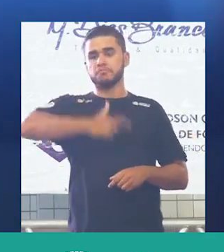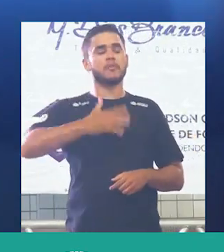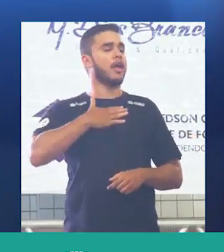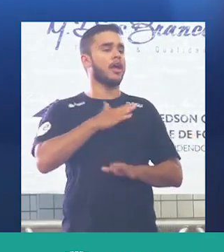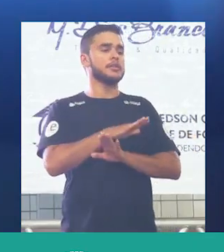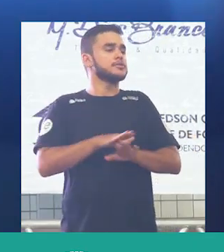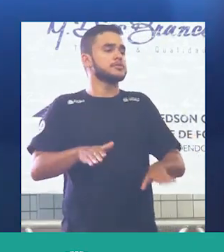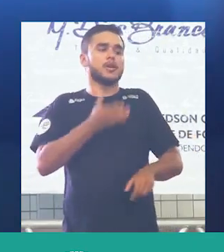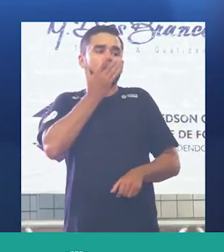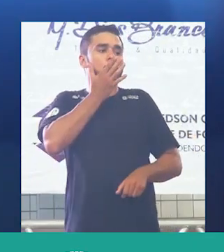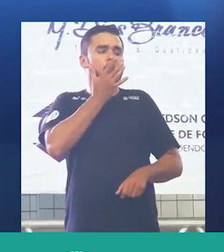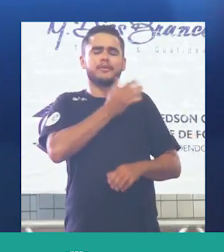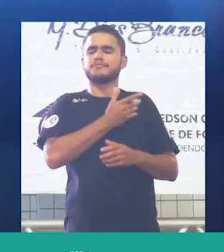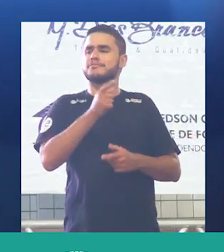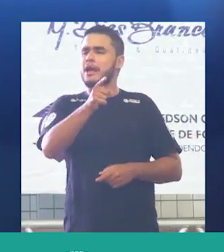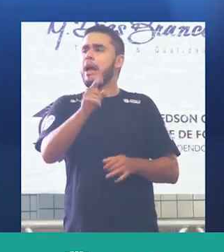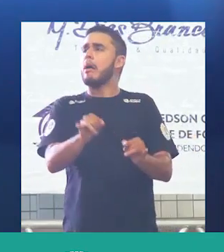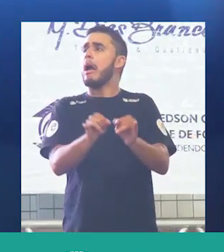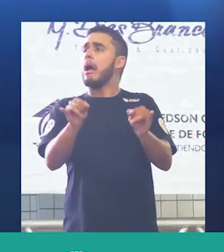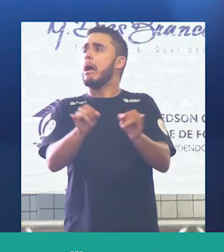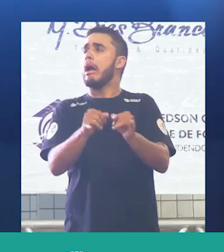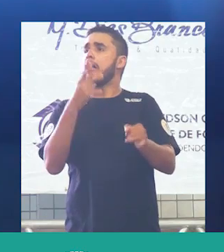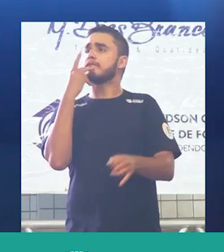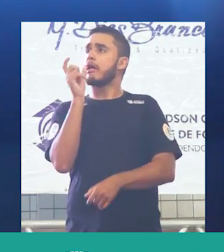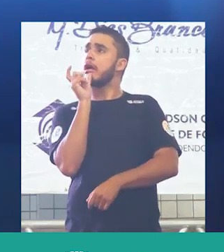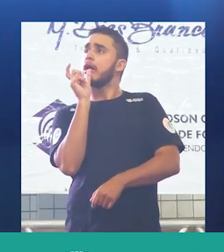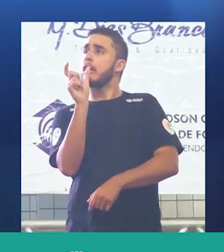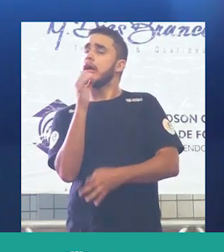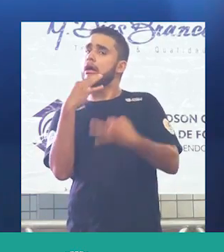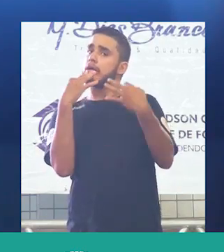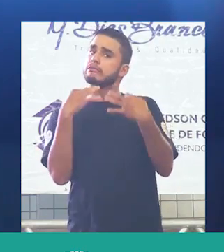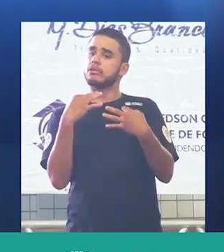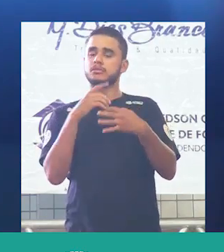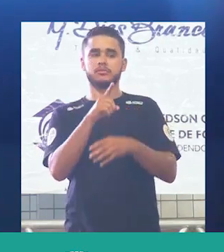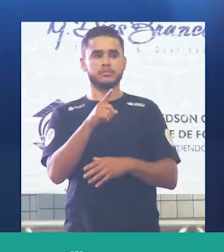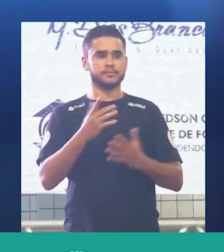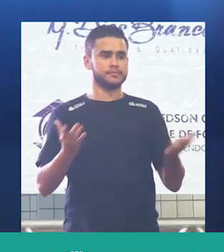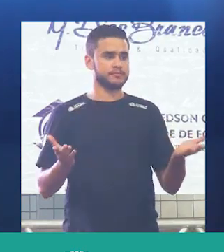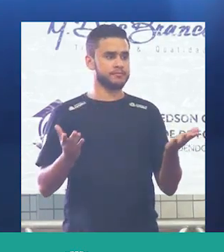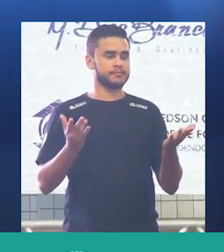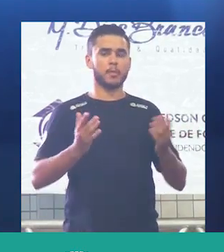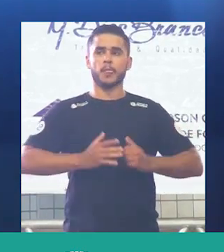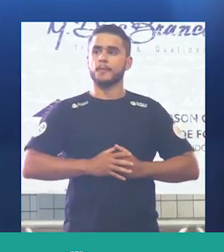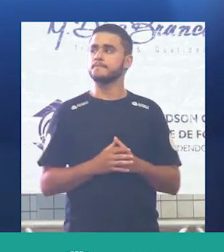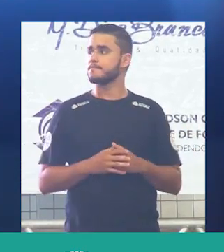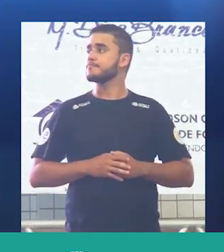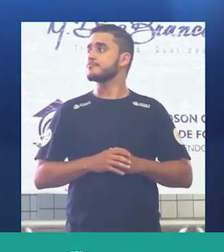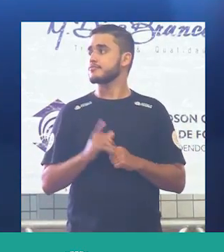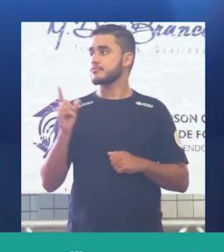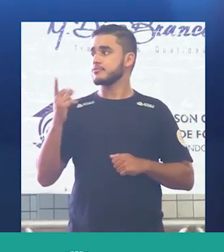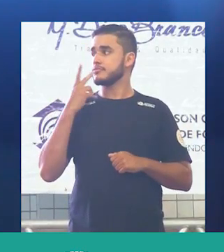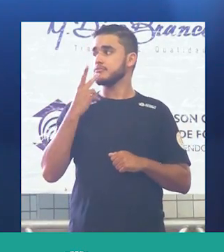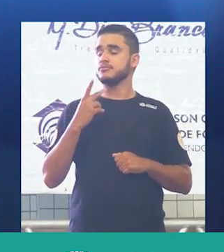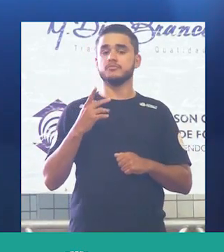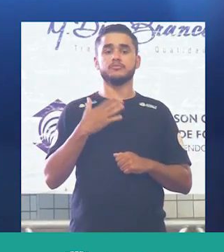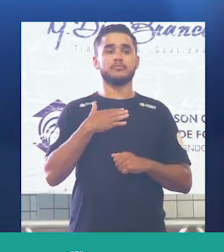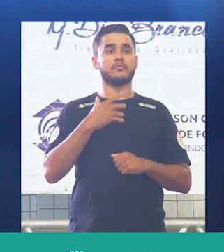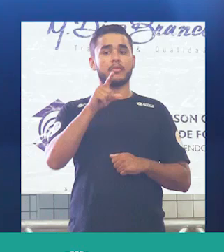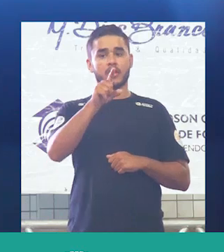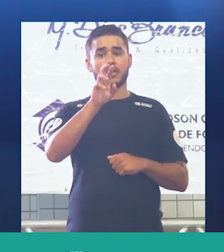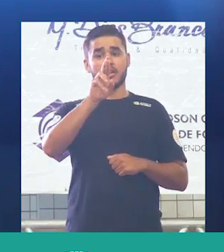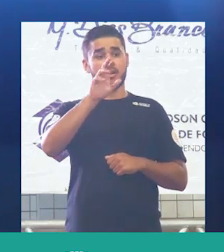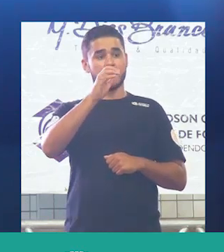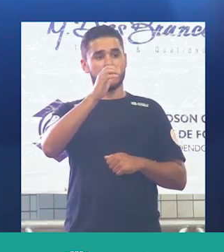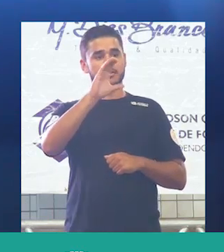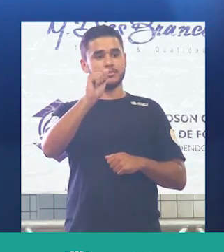Então, deixe de besteira. Aí na hora que você vai fazer lá a sua inscriçãozinha do Enem, pensa assim, raça, pele, né? Aí você